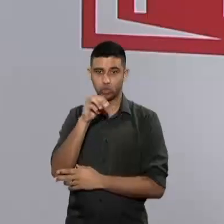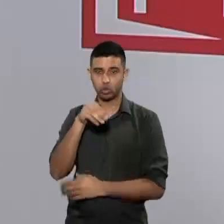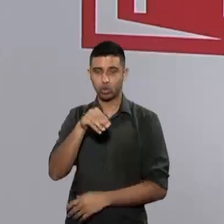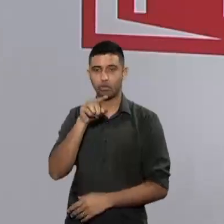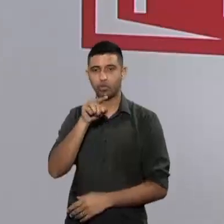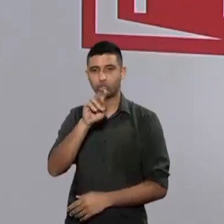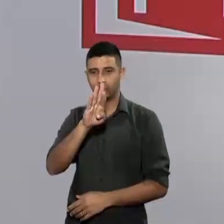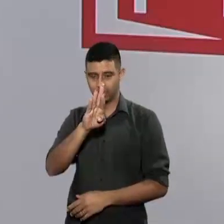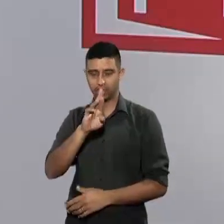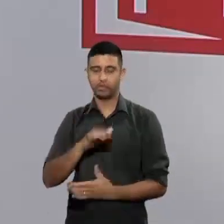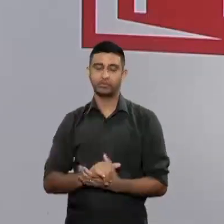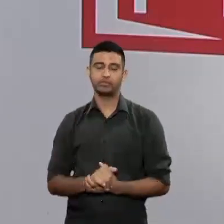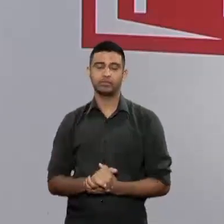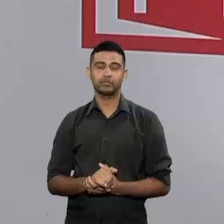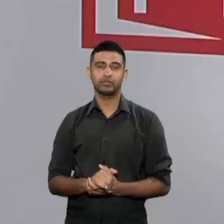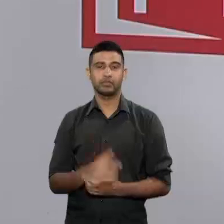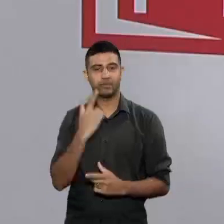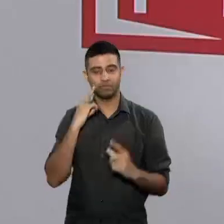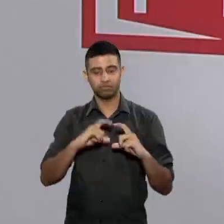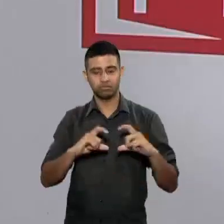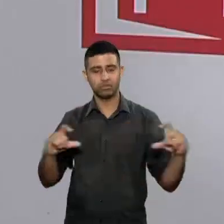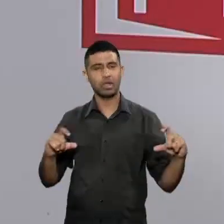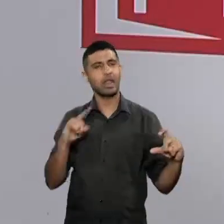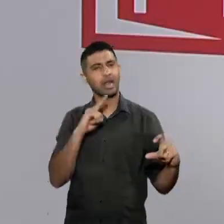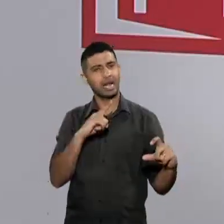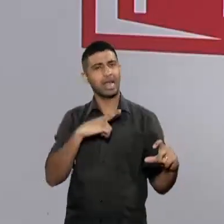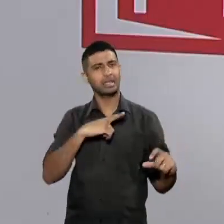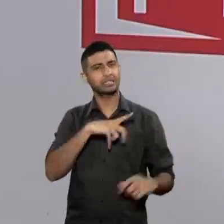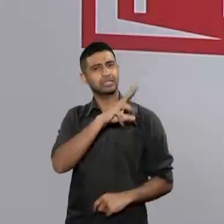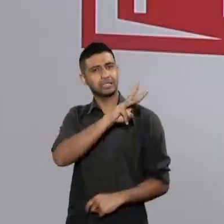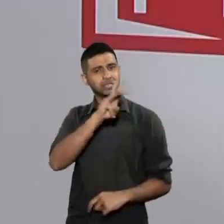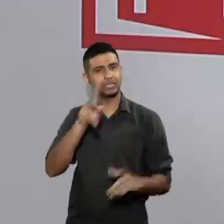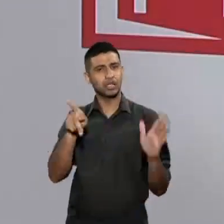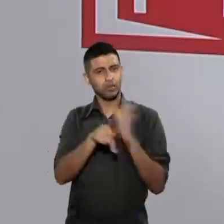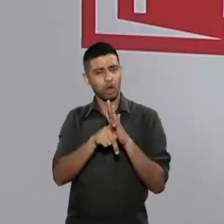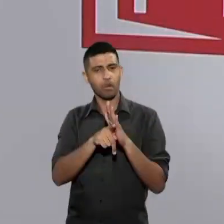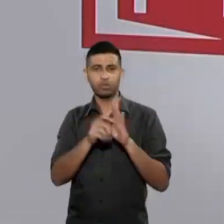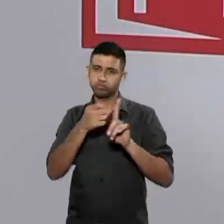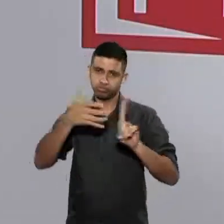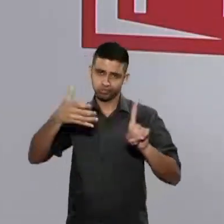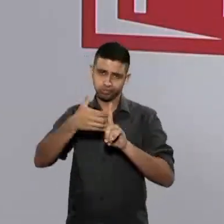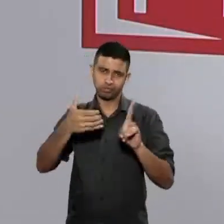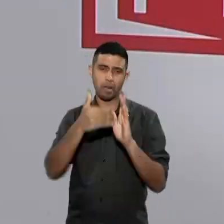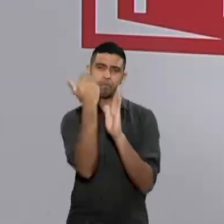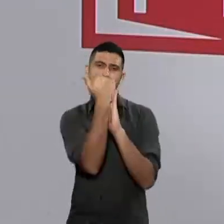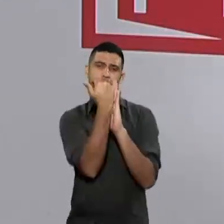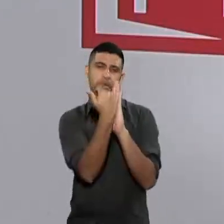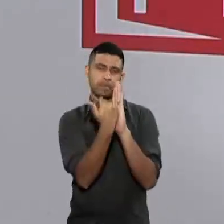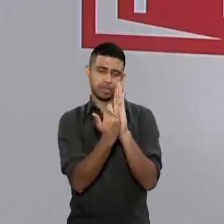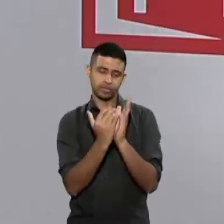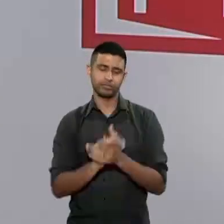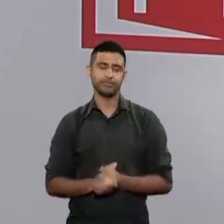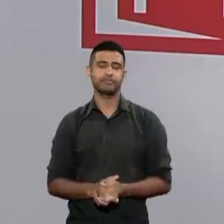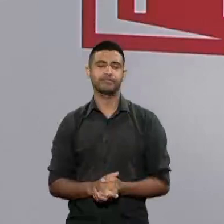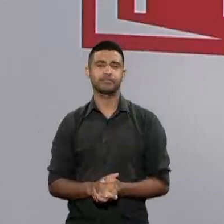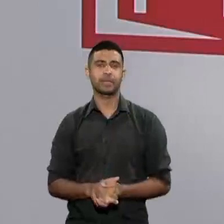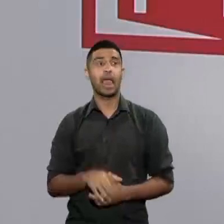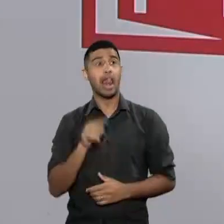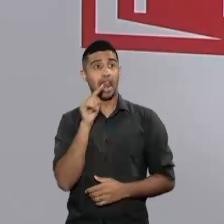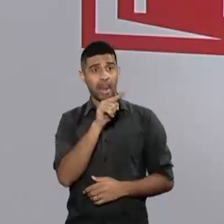fundaçãoolhos.com.br. E lá, nesse site, tem todas as informações relacionadas à síndrome. Nesse site